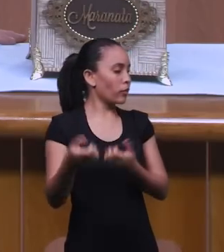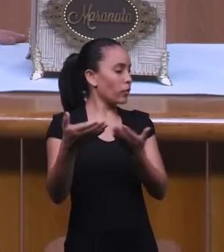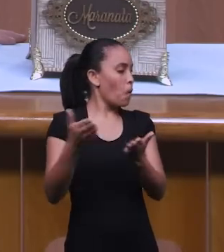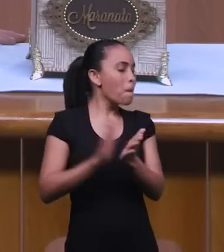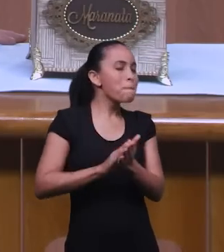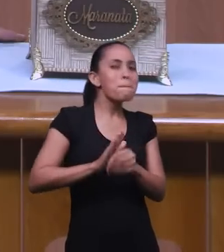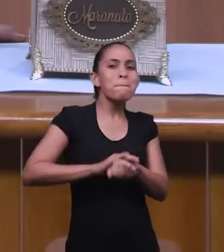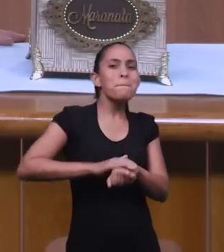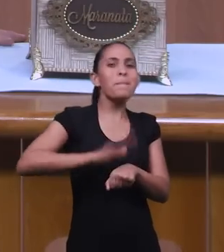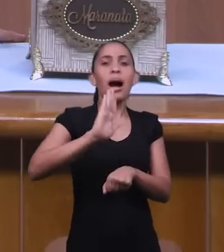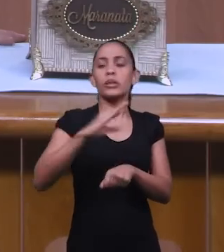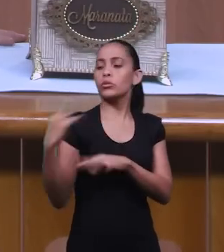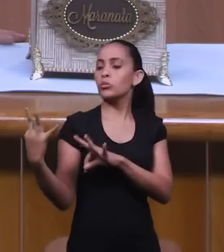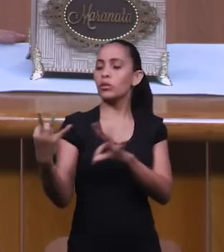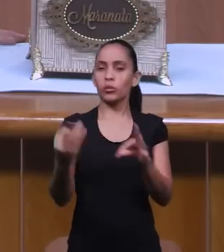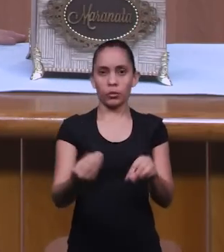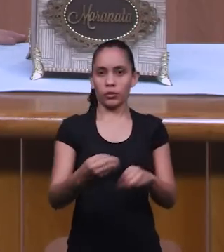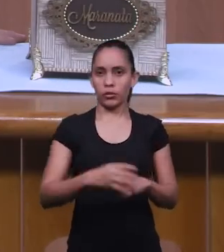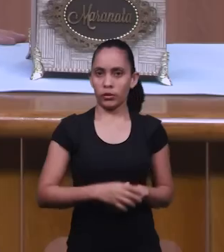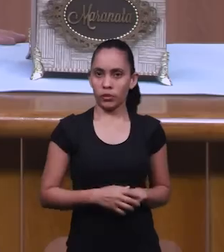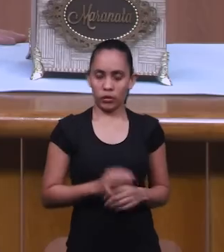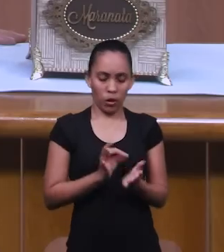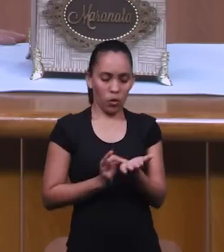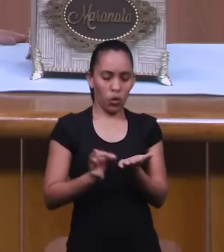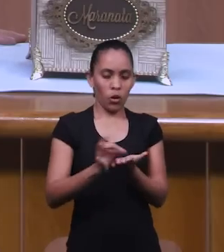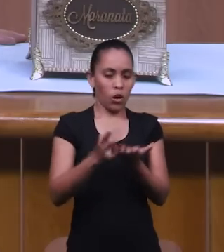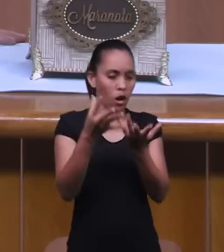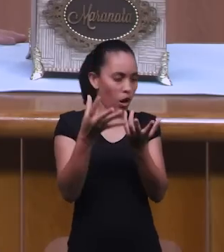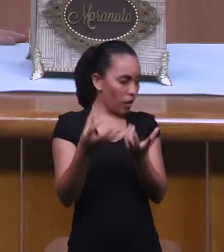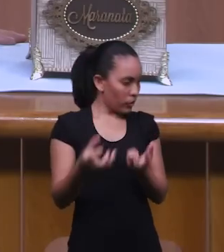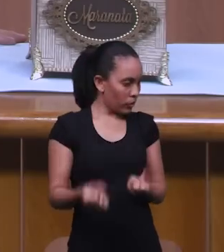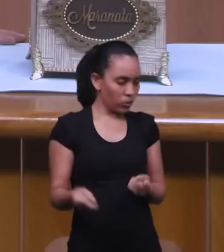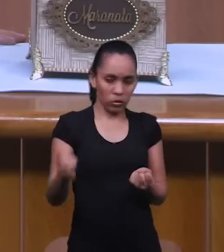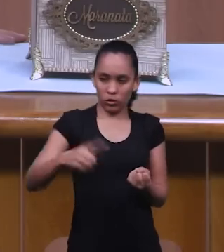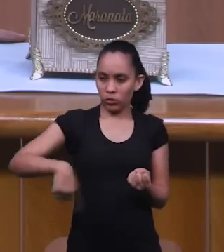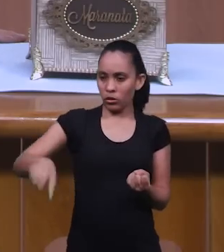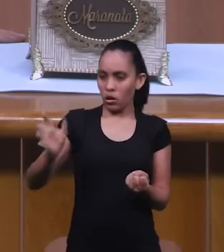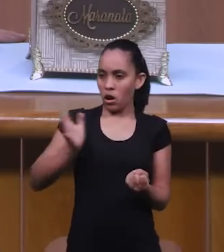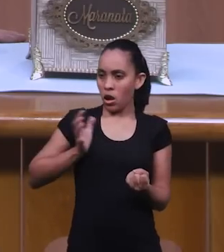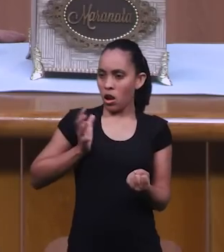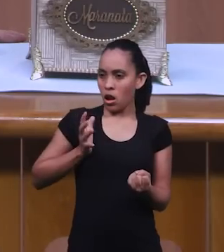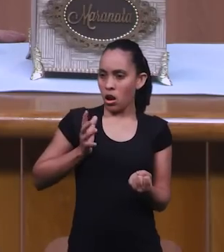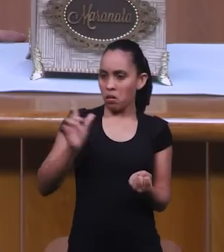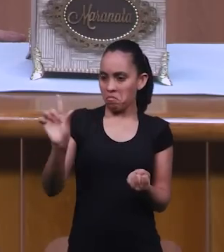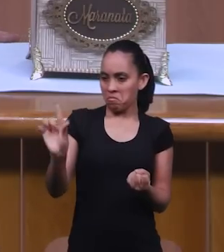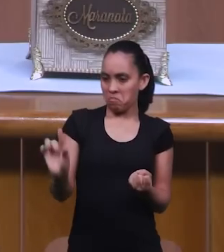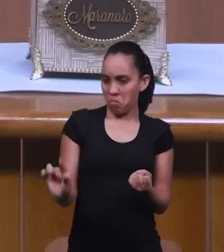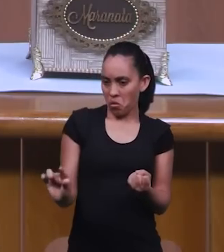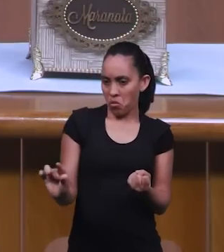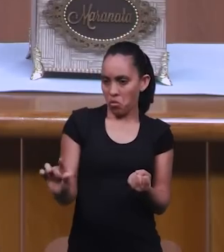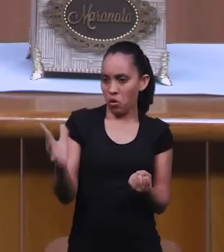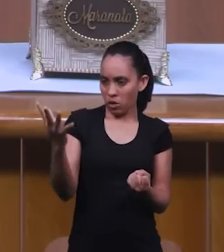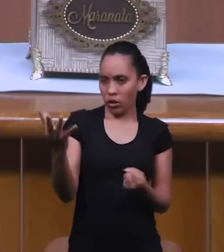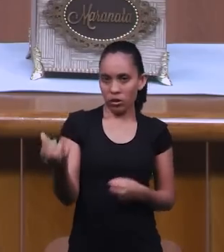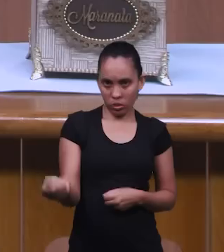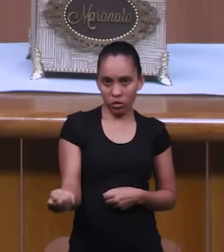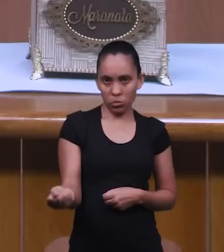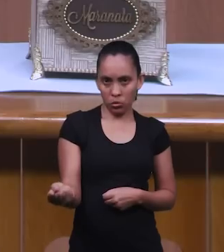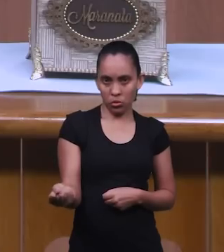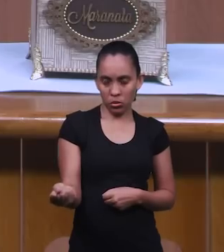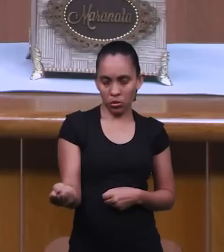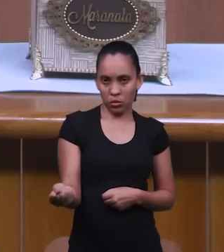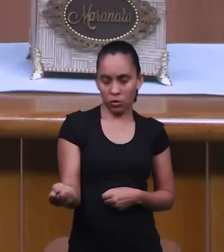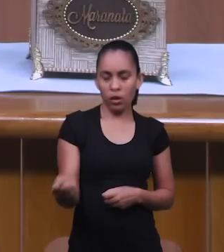todos. Aprovou a oferta dela, aprovou dos ricos também que deram menos. Aí nós fazemos